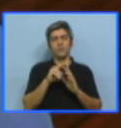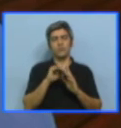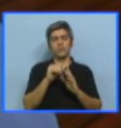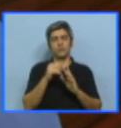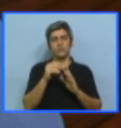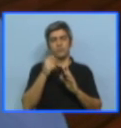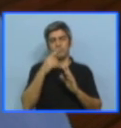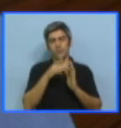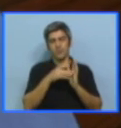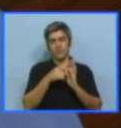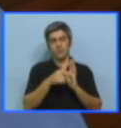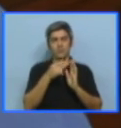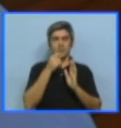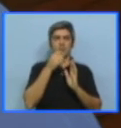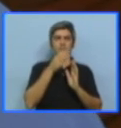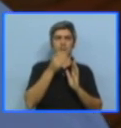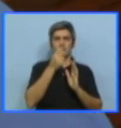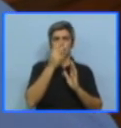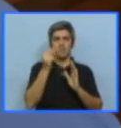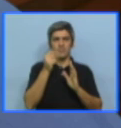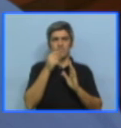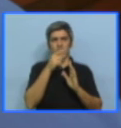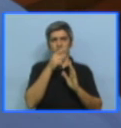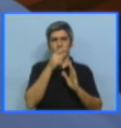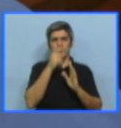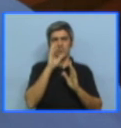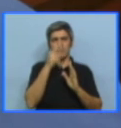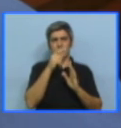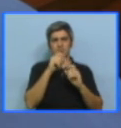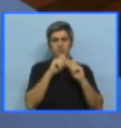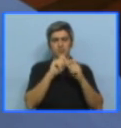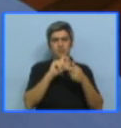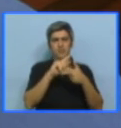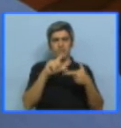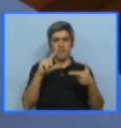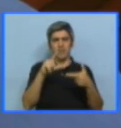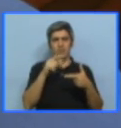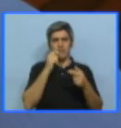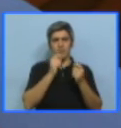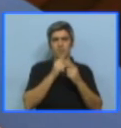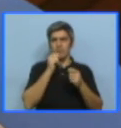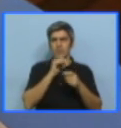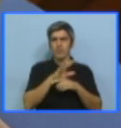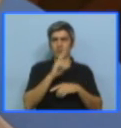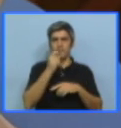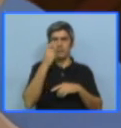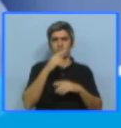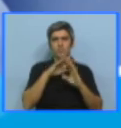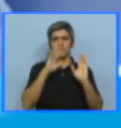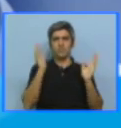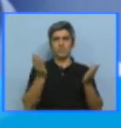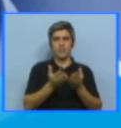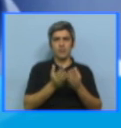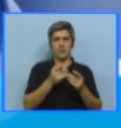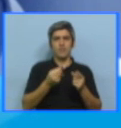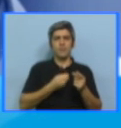Ela acontece neste retângulo aqui junto ao Atlântico ou é uma história global? A